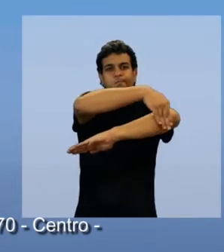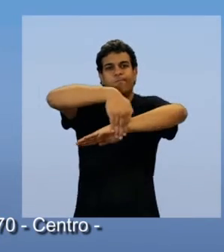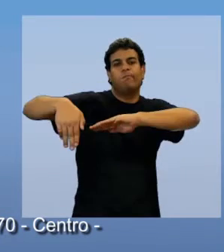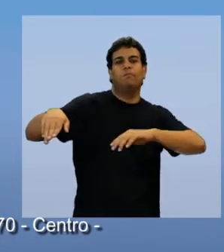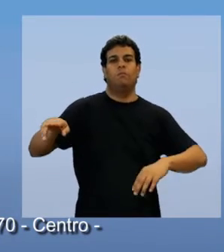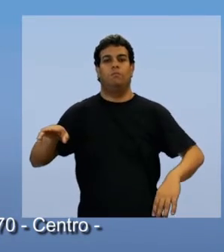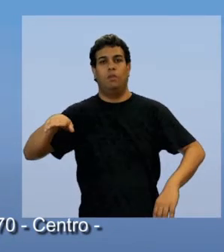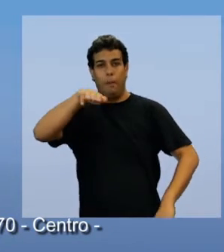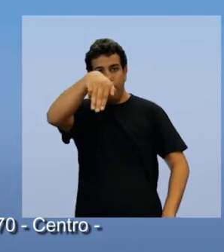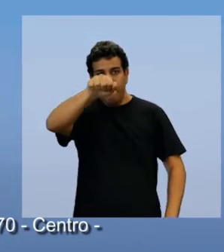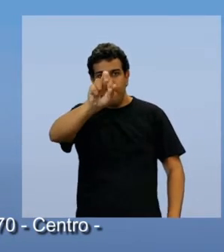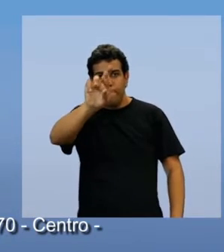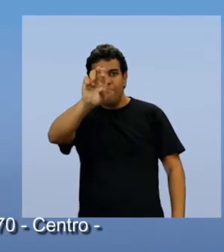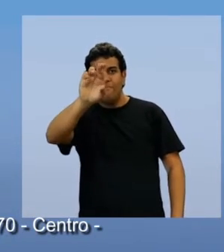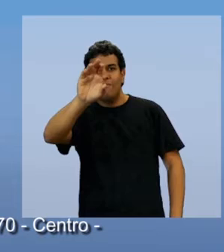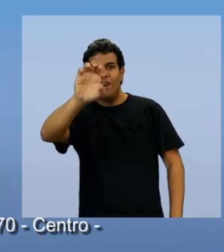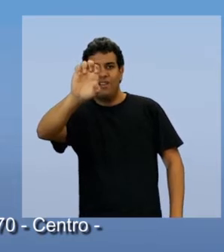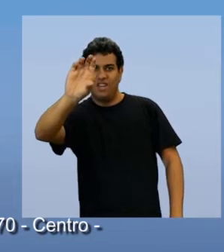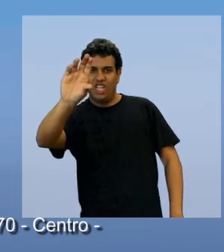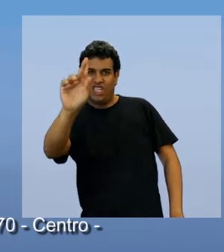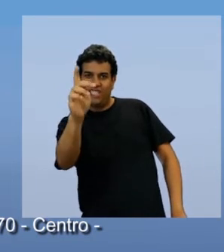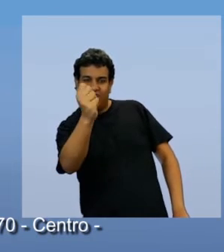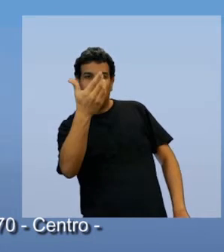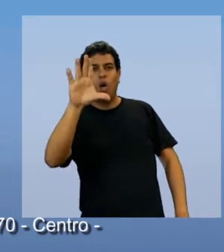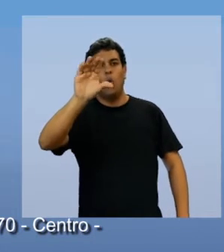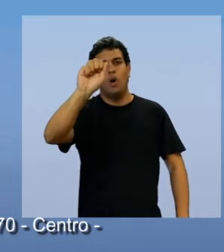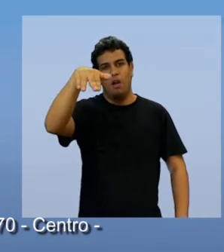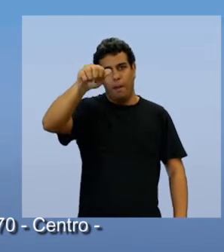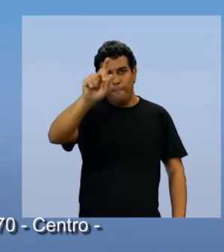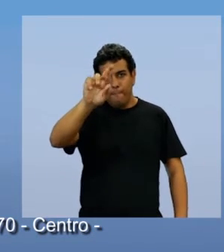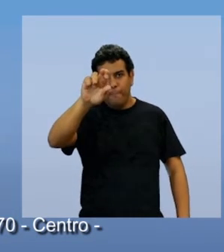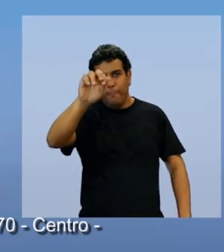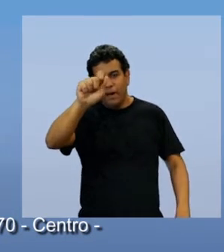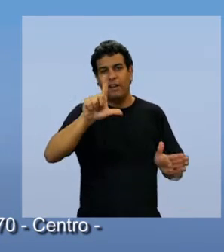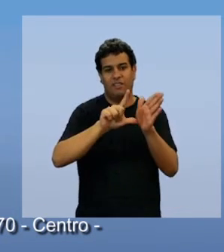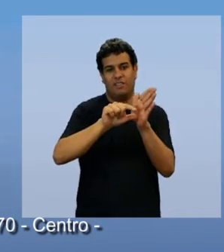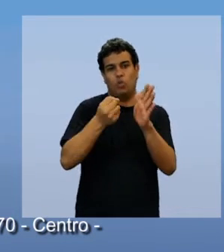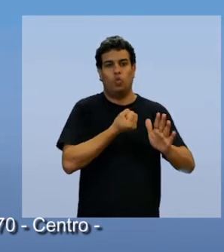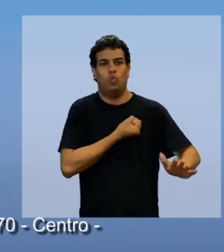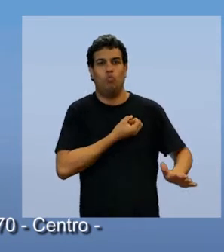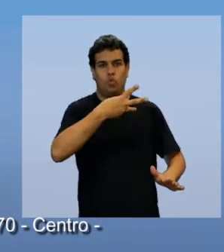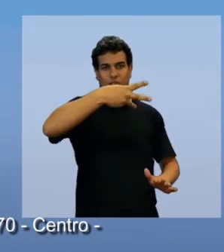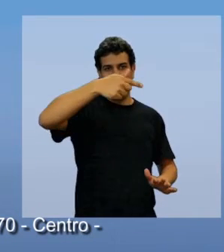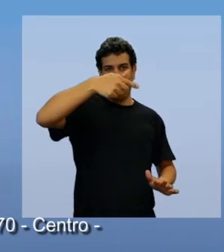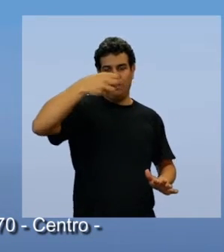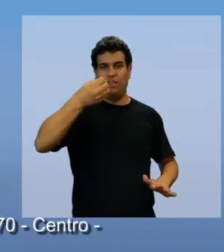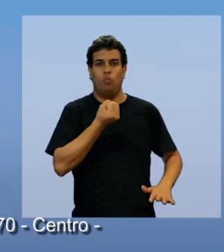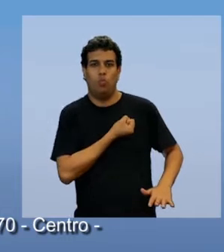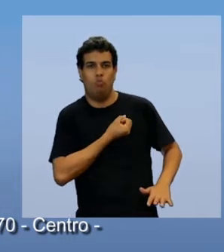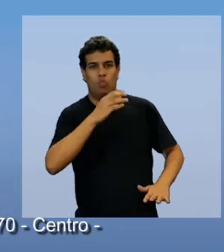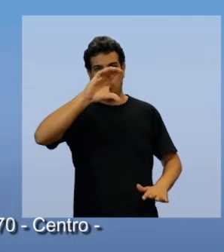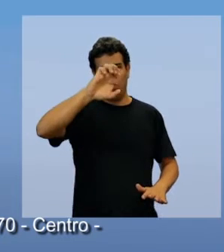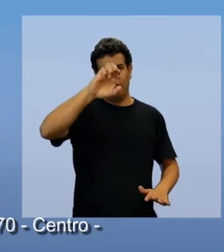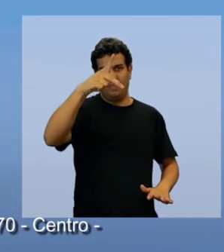Enviando correspondência para Avenida Marechal Câmara, 370, Centro, Rio de Janeiro, CEP